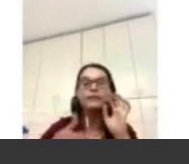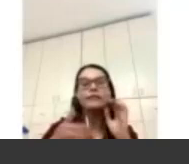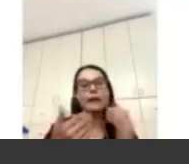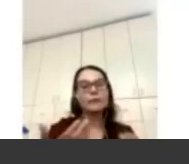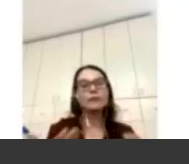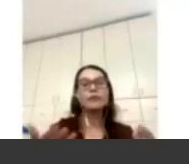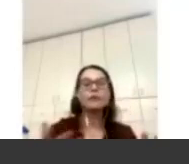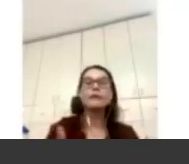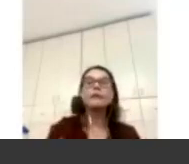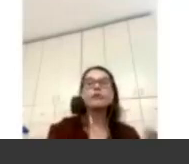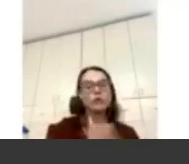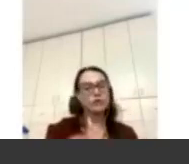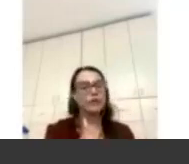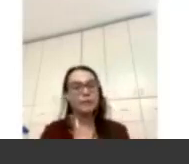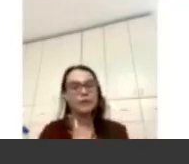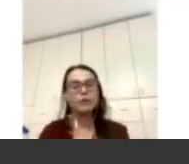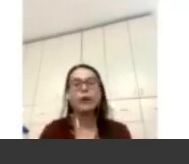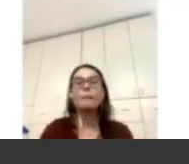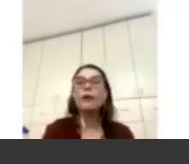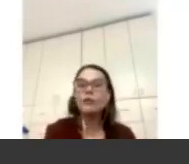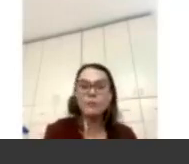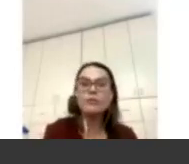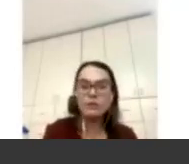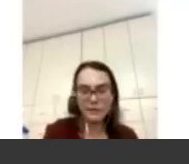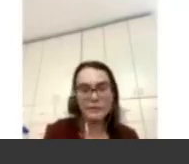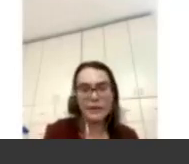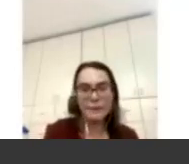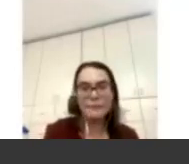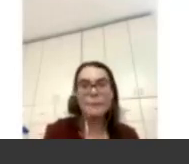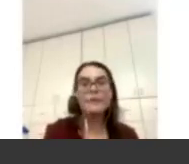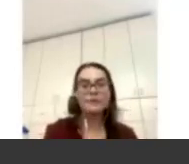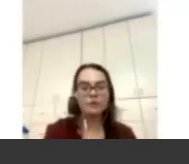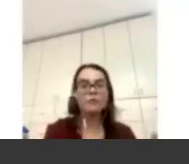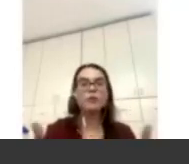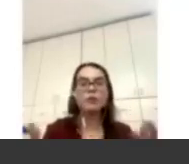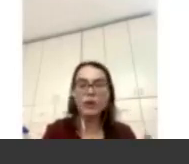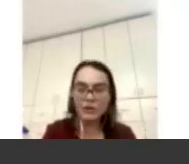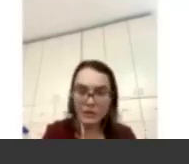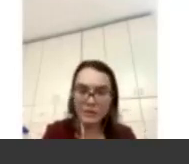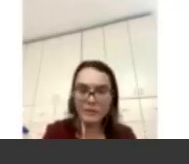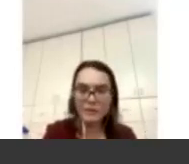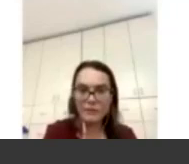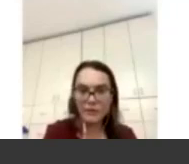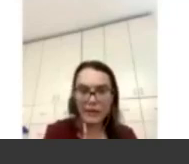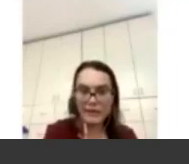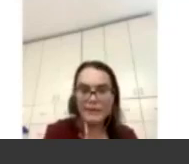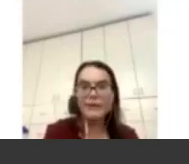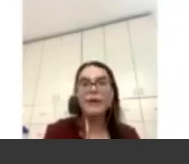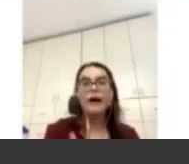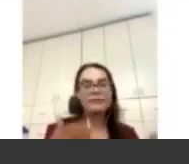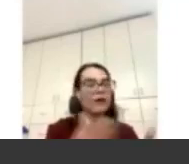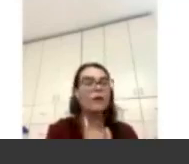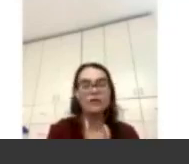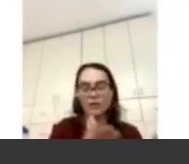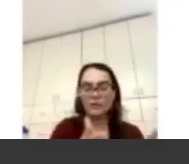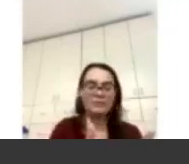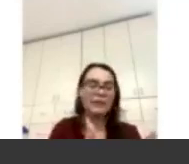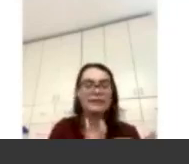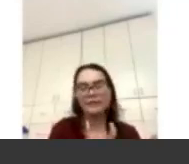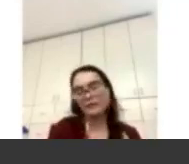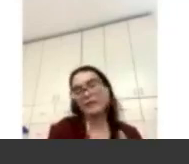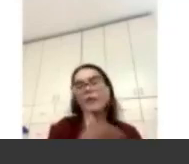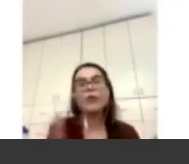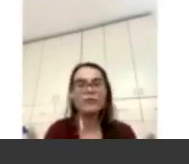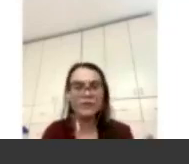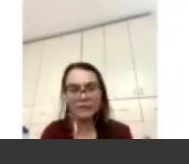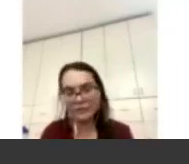vou orientar para a pessoa no treinamento para onde a pessoa deve encaminhar. Pensando nos protocolos de encaminhamentos locais,